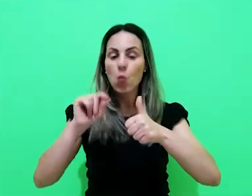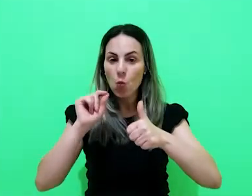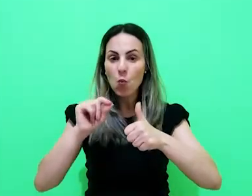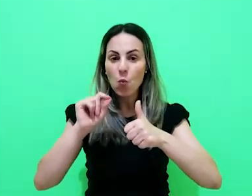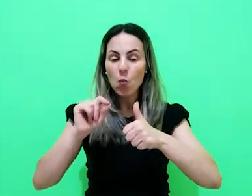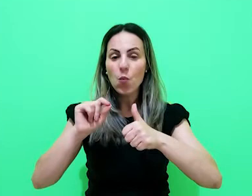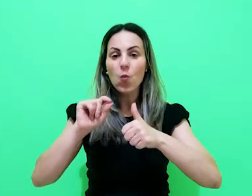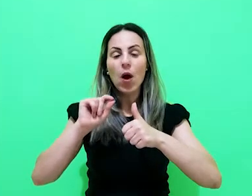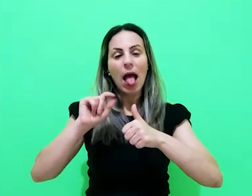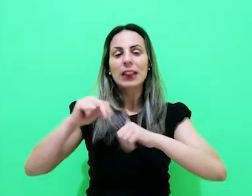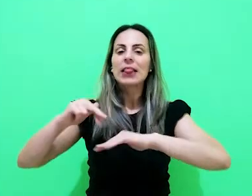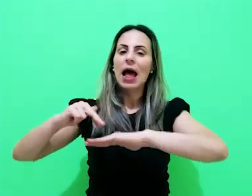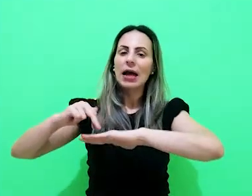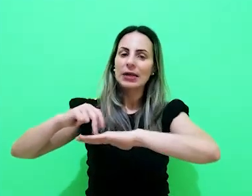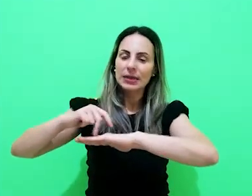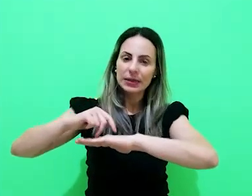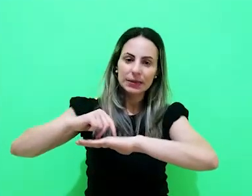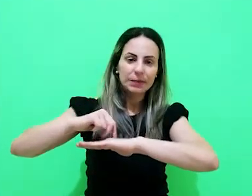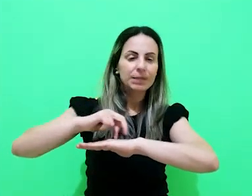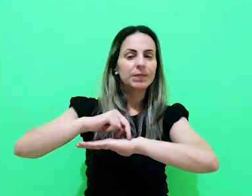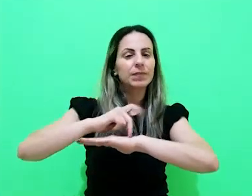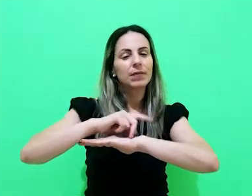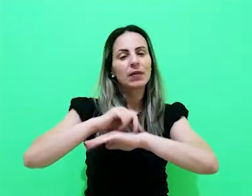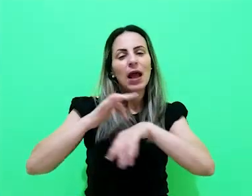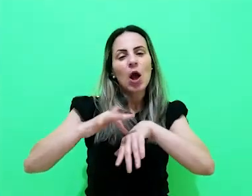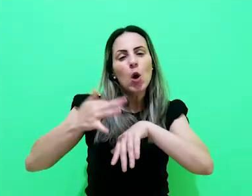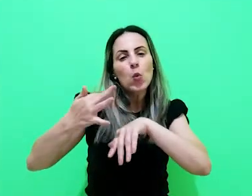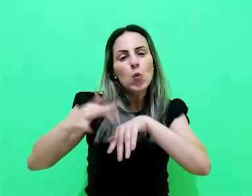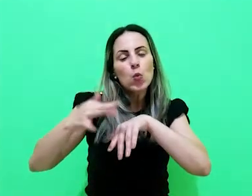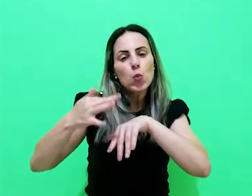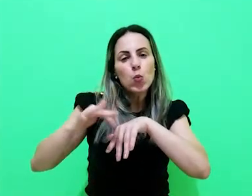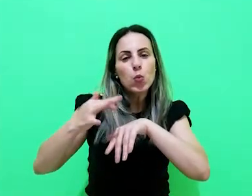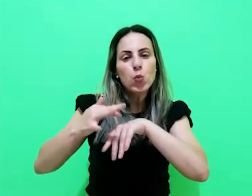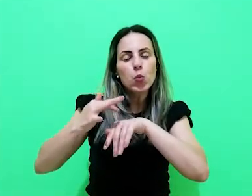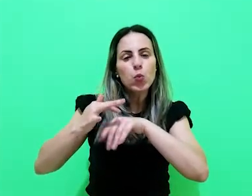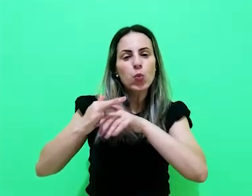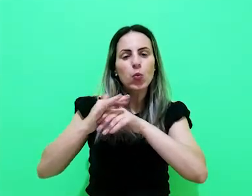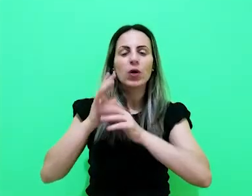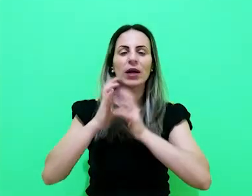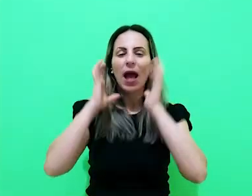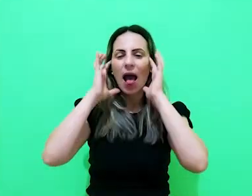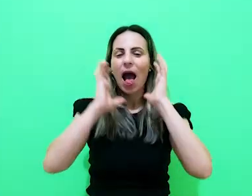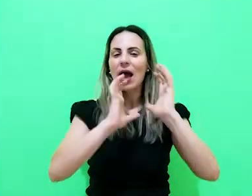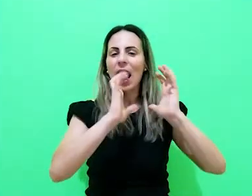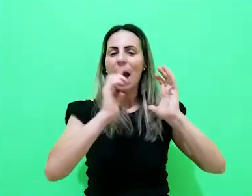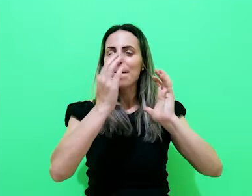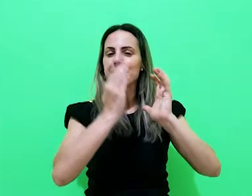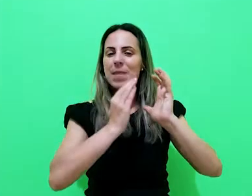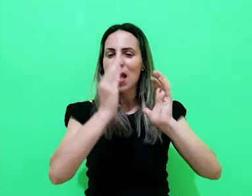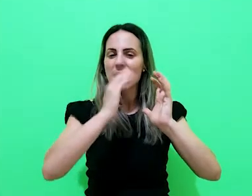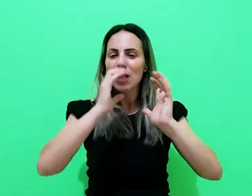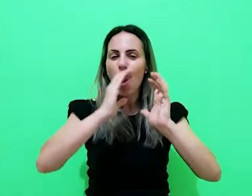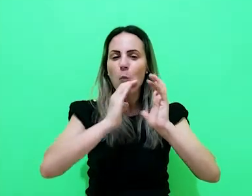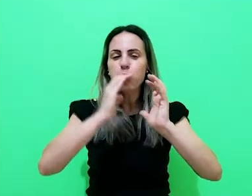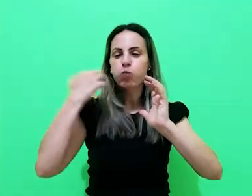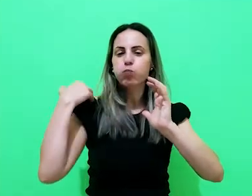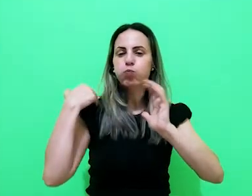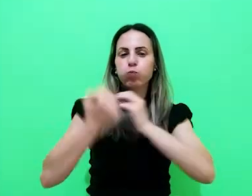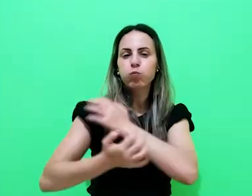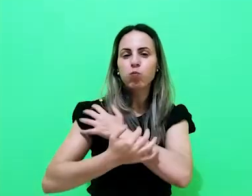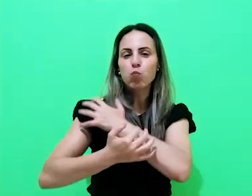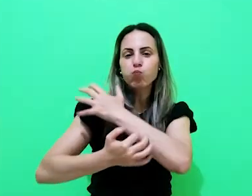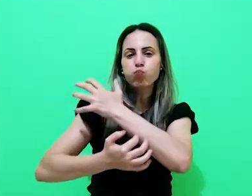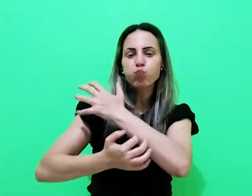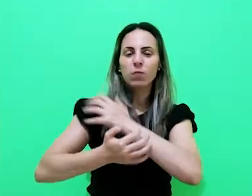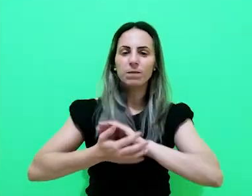vítima deambulando, ela tem uma escoriação na região temporal, aqui do lado da cabeça, tem uma luxação do ombro